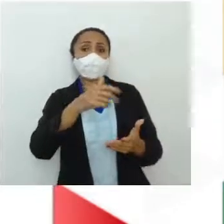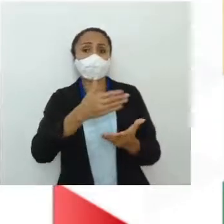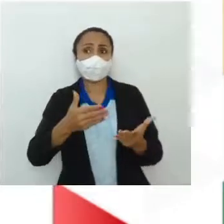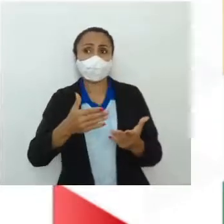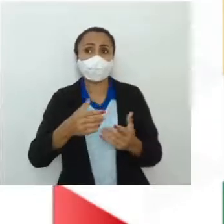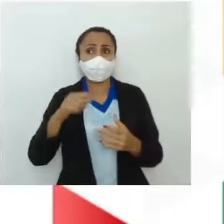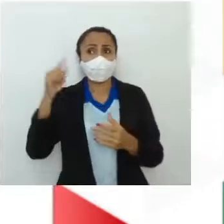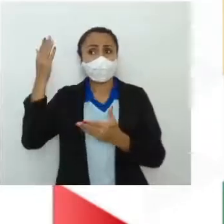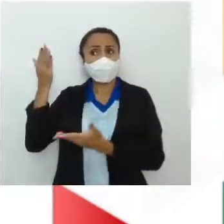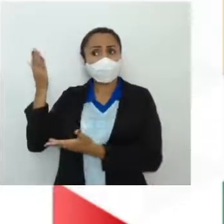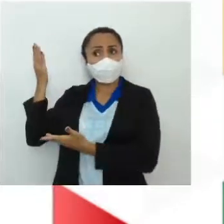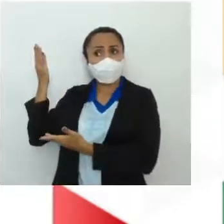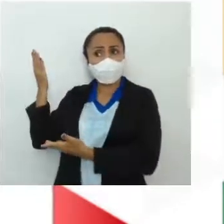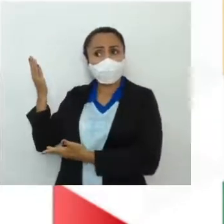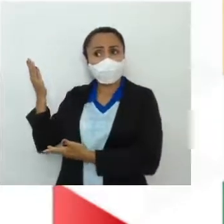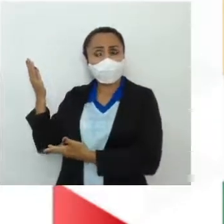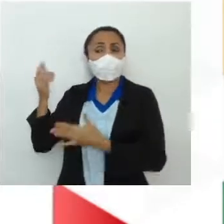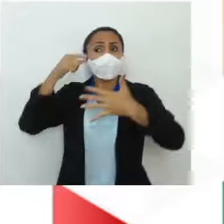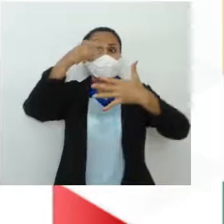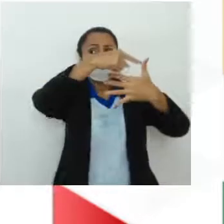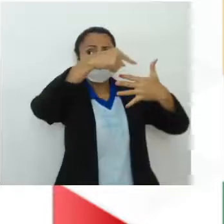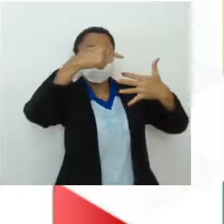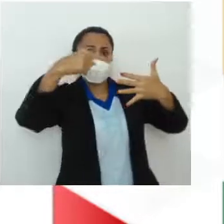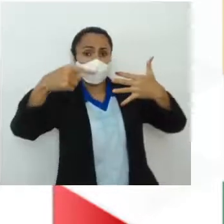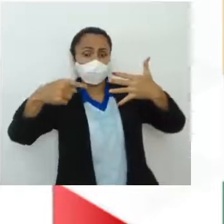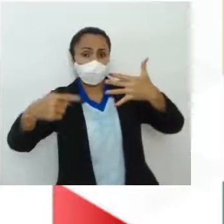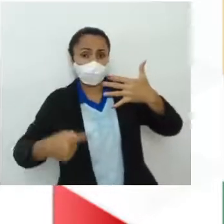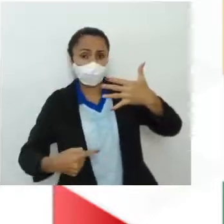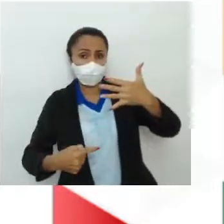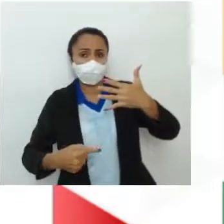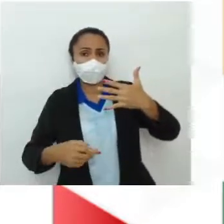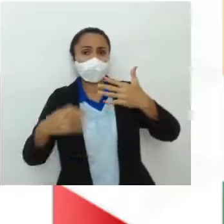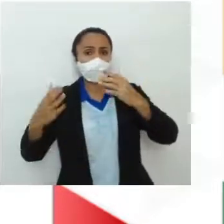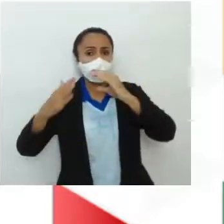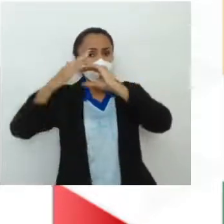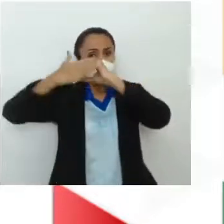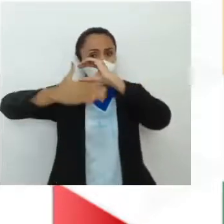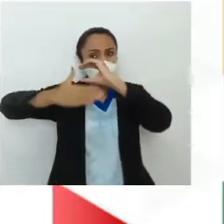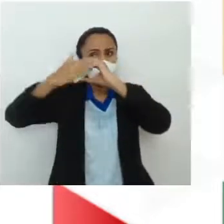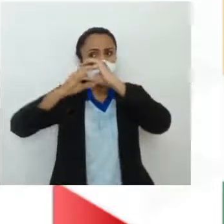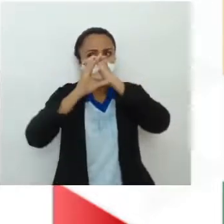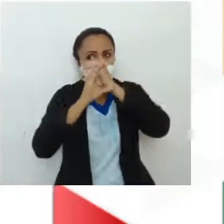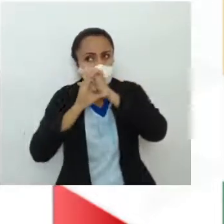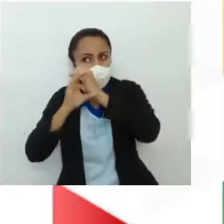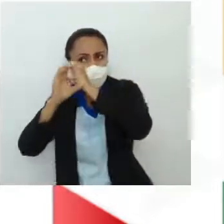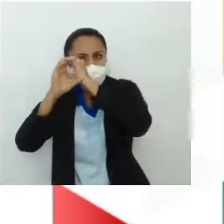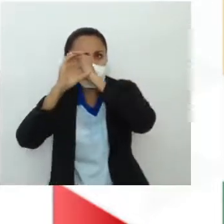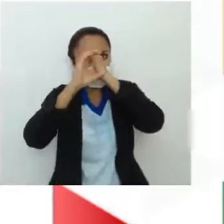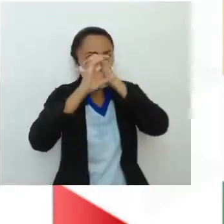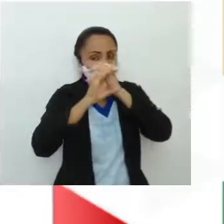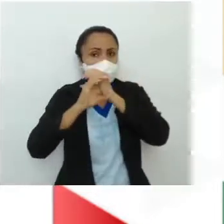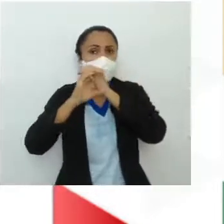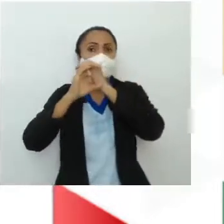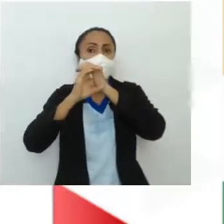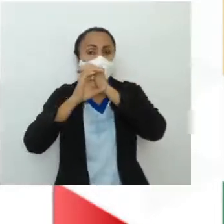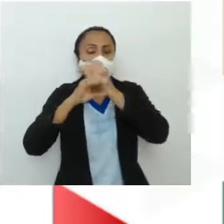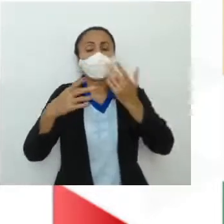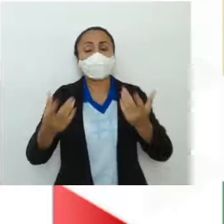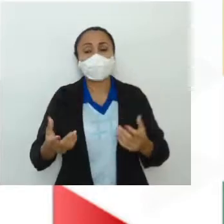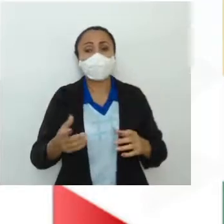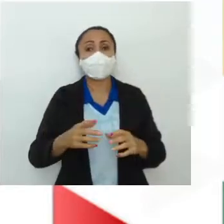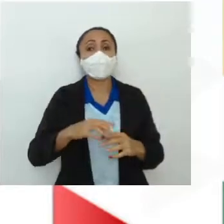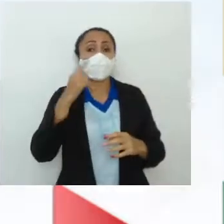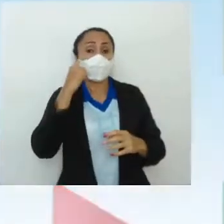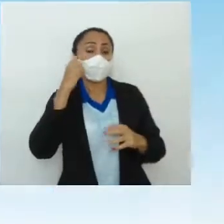diafragma, que são elementos, né, que estão ali na lente. Então, quando se fala do olho humano, eu posso